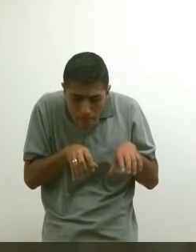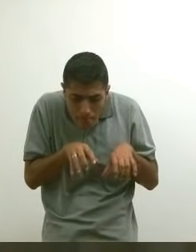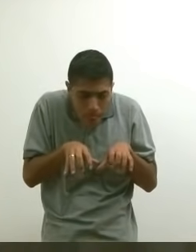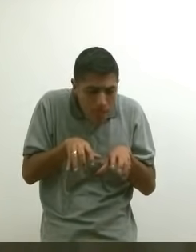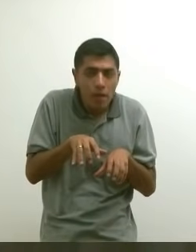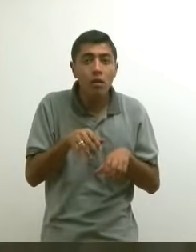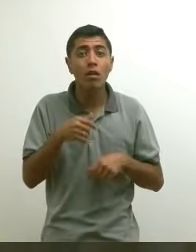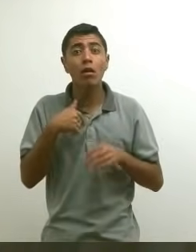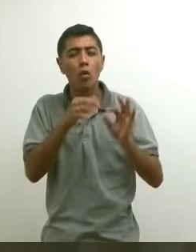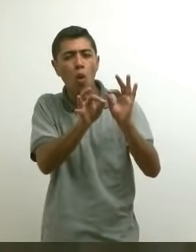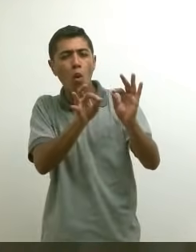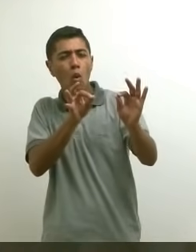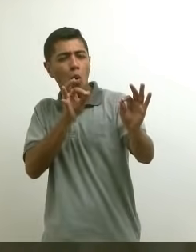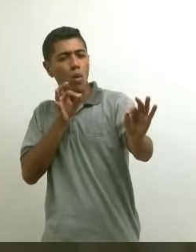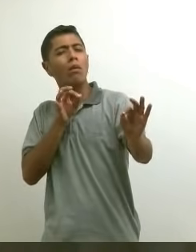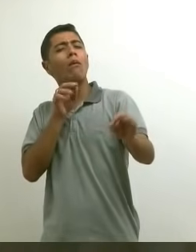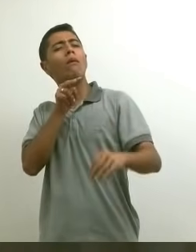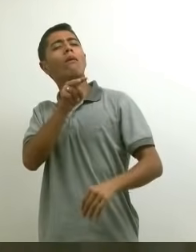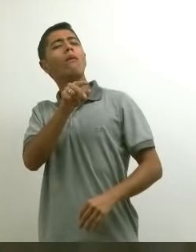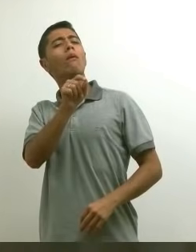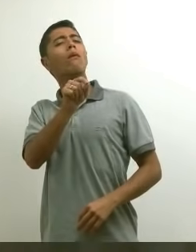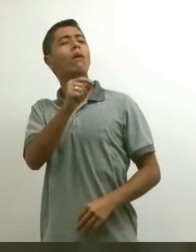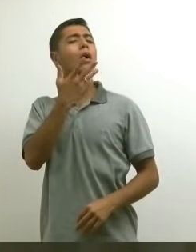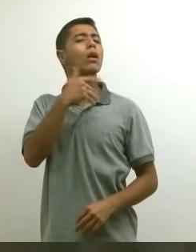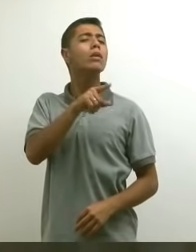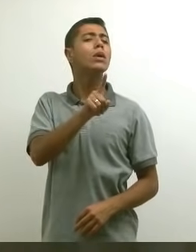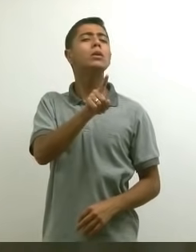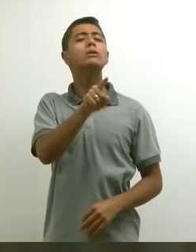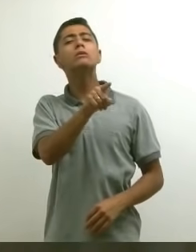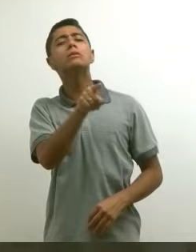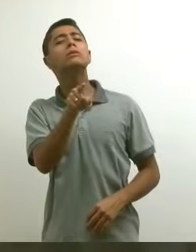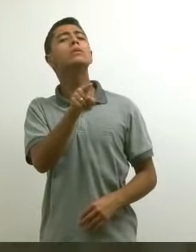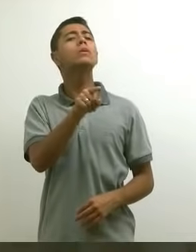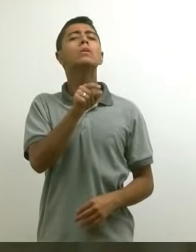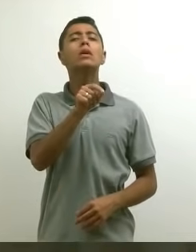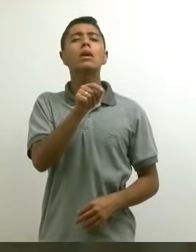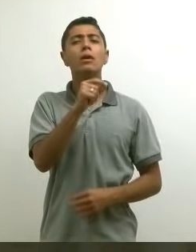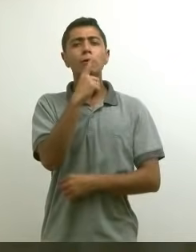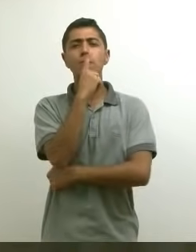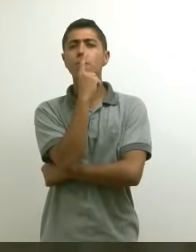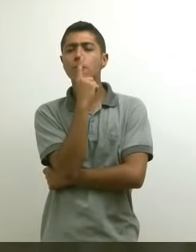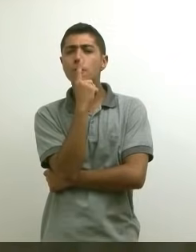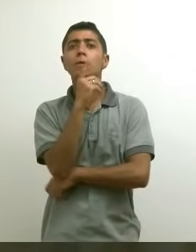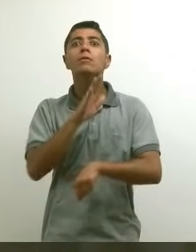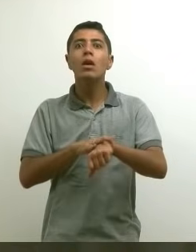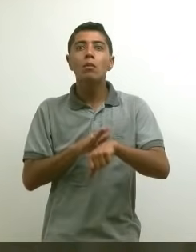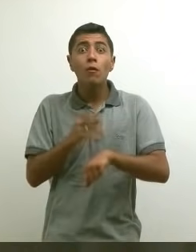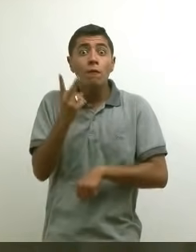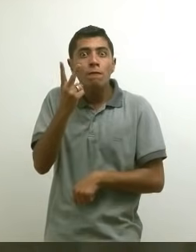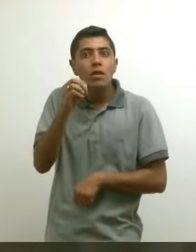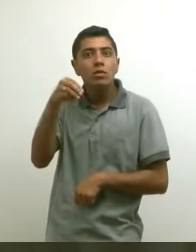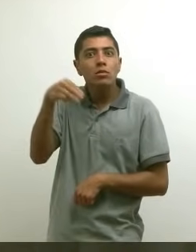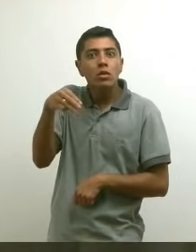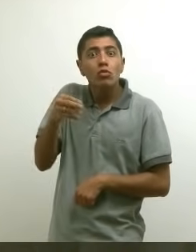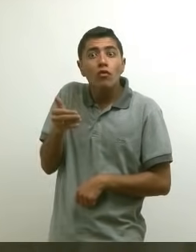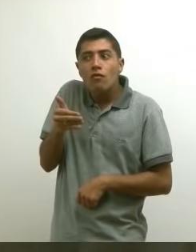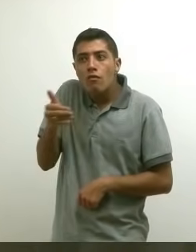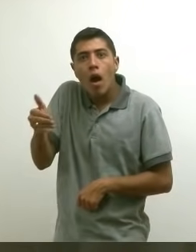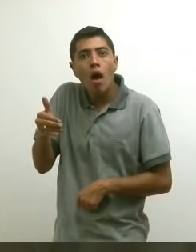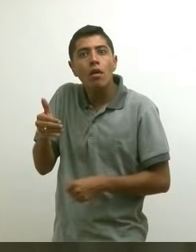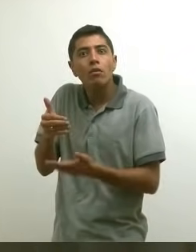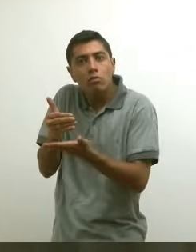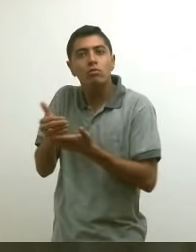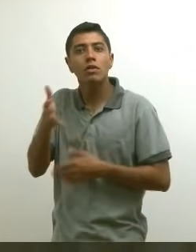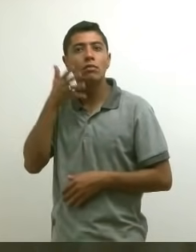se eu fosse um estudante de percepção ela era 11 pós doutor